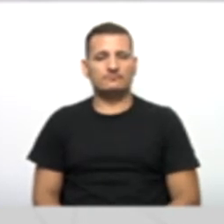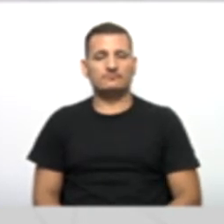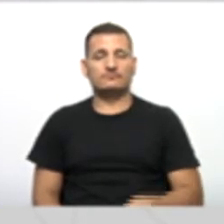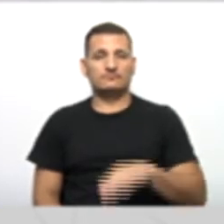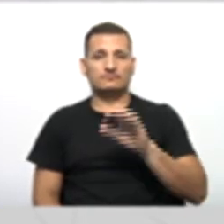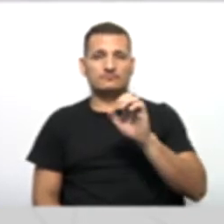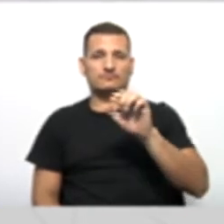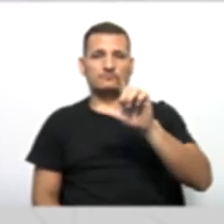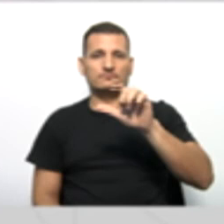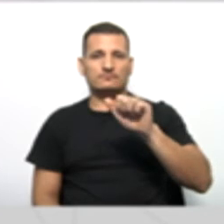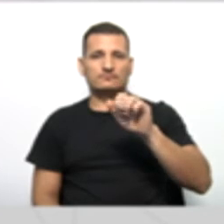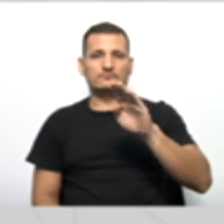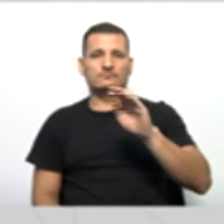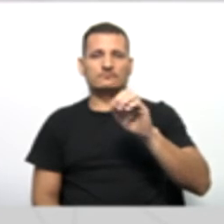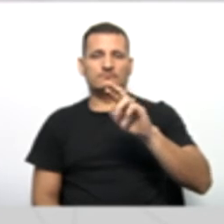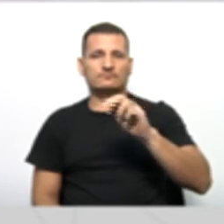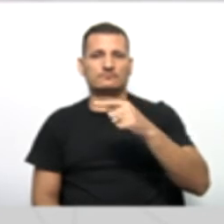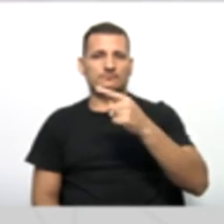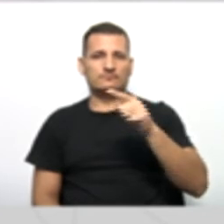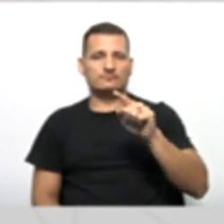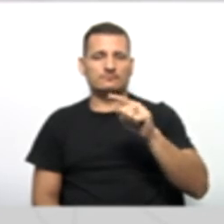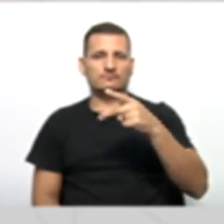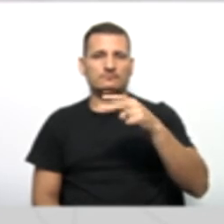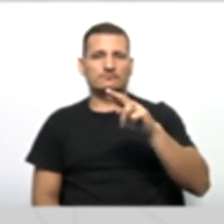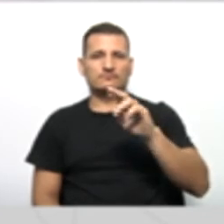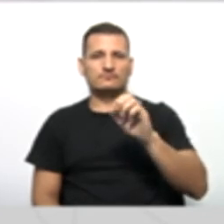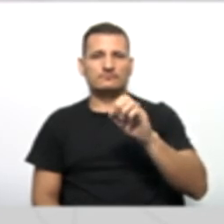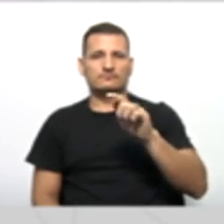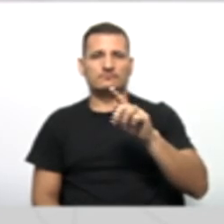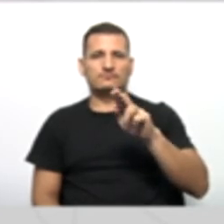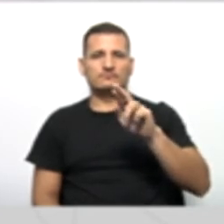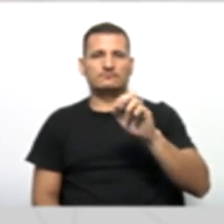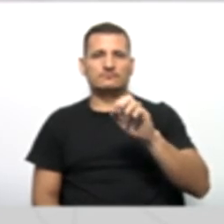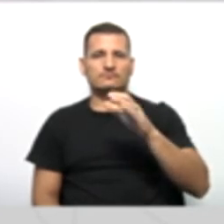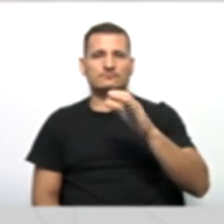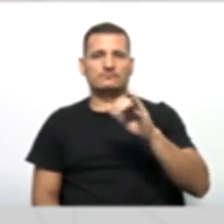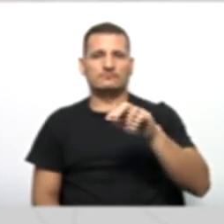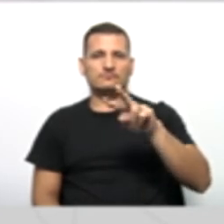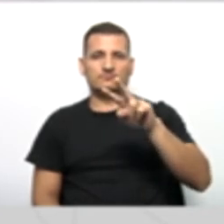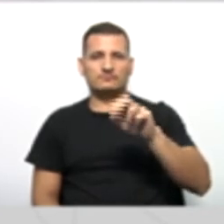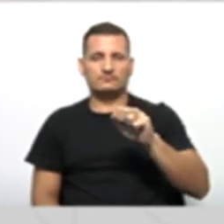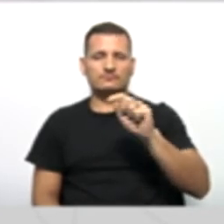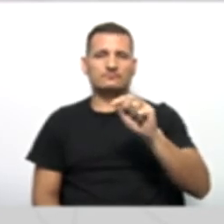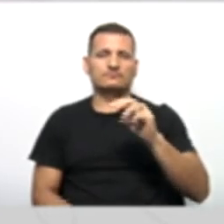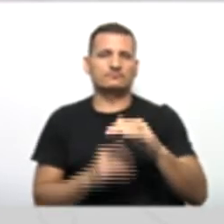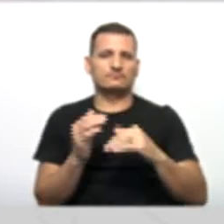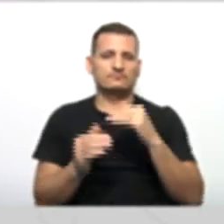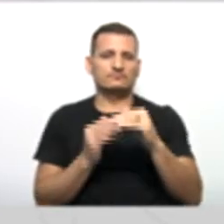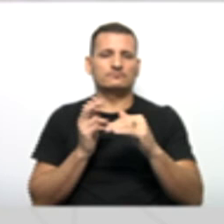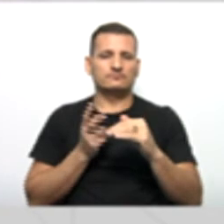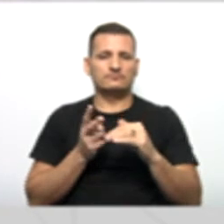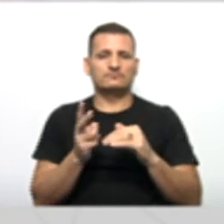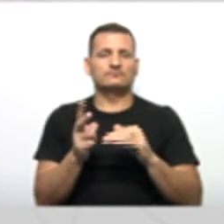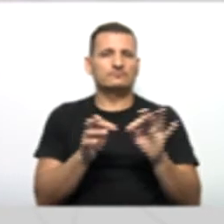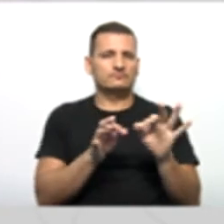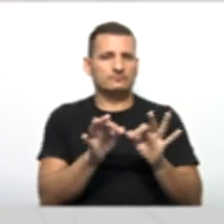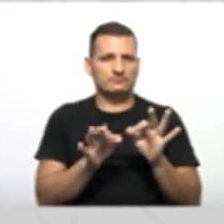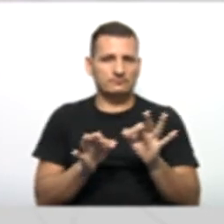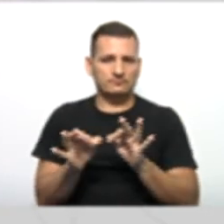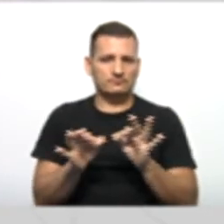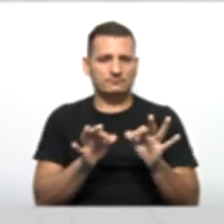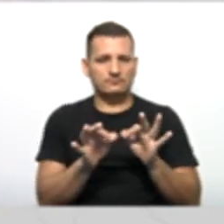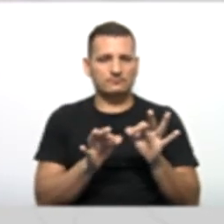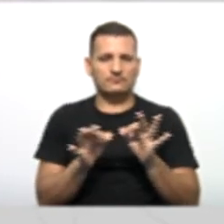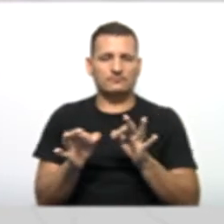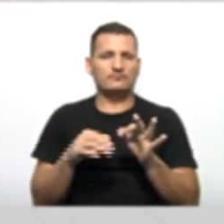elaboração progressiva envolve melhoria contínua e detalhamento de um plano conforme informações mais detalhadas e específicas